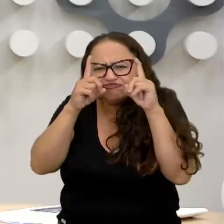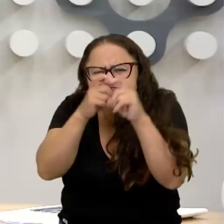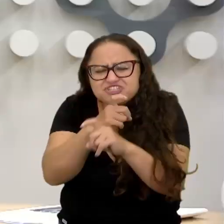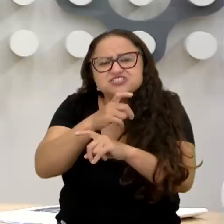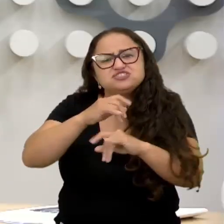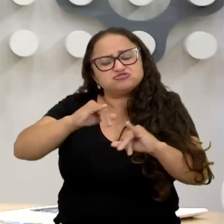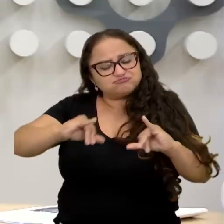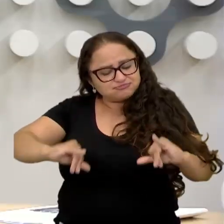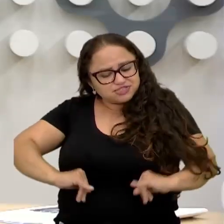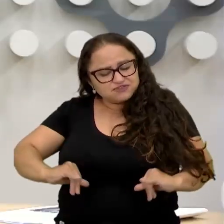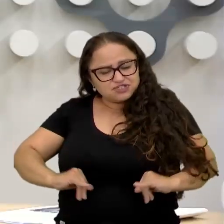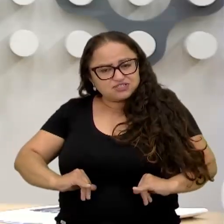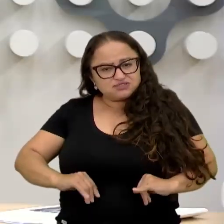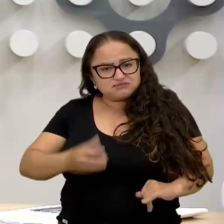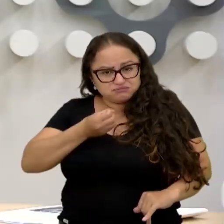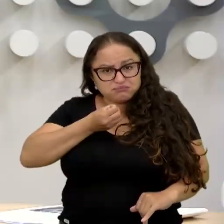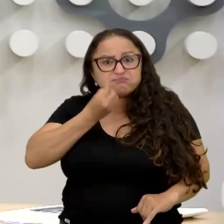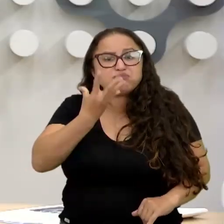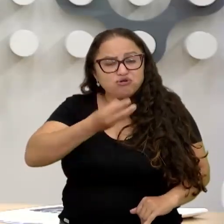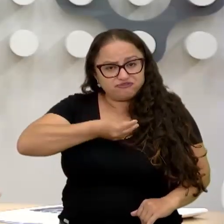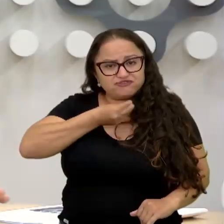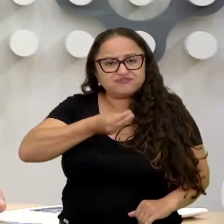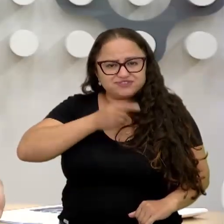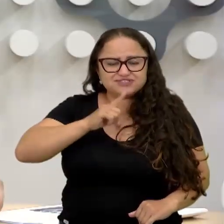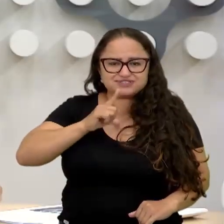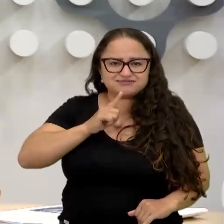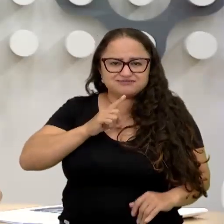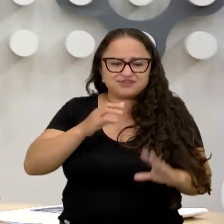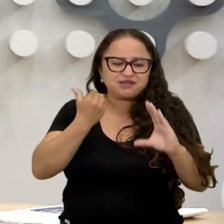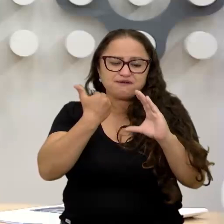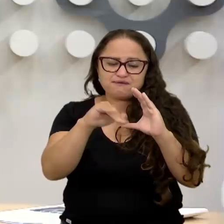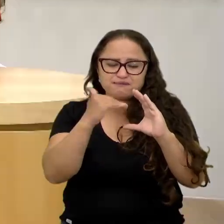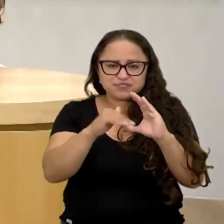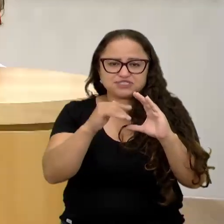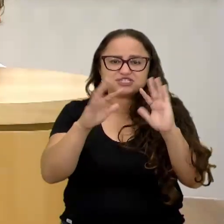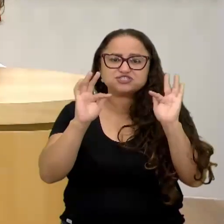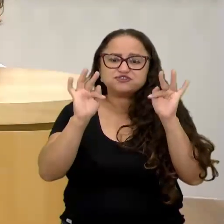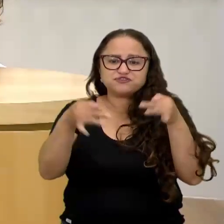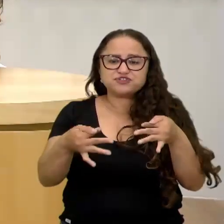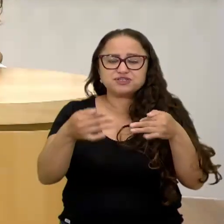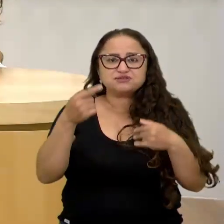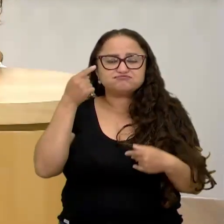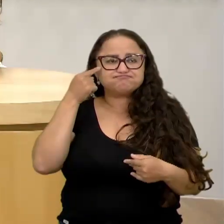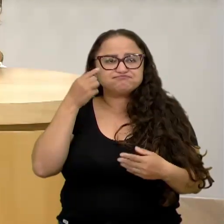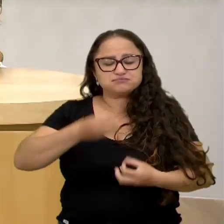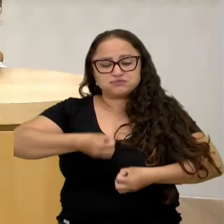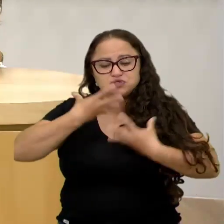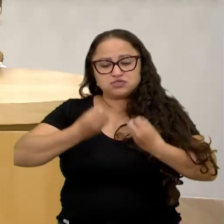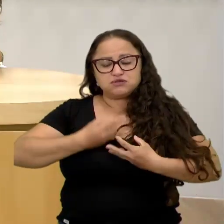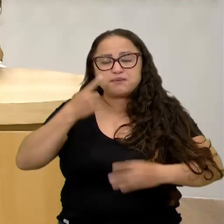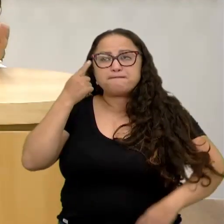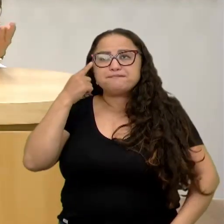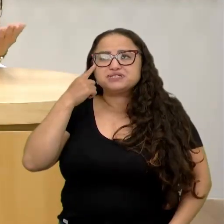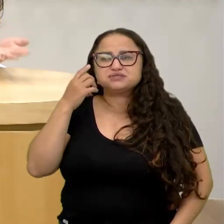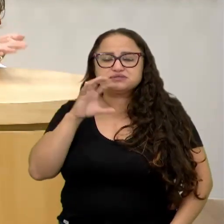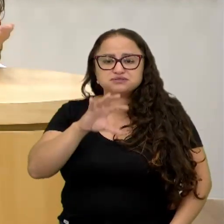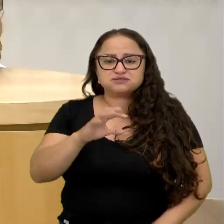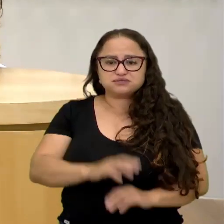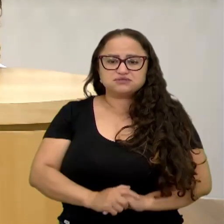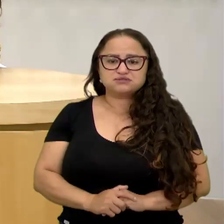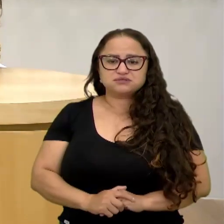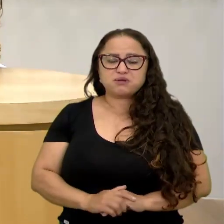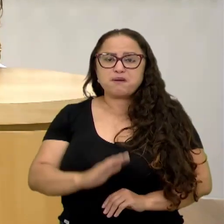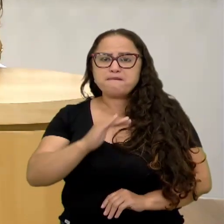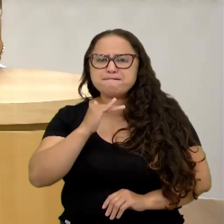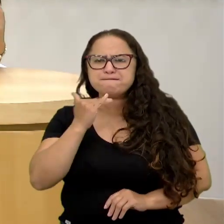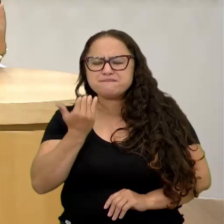severina. Então, uma mensagem final do poema. Eu até fiquei pensando aqui, professor Mauro, porque quando ele fala, né, morte e